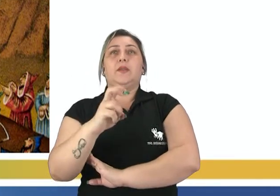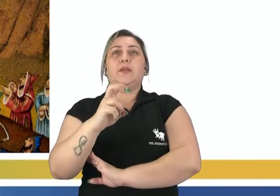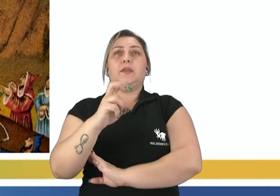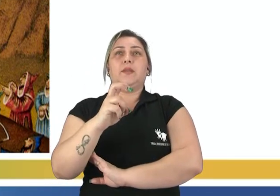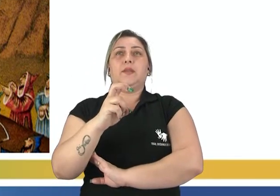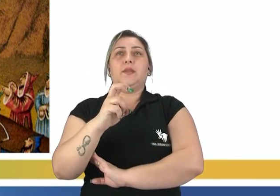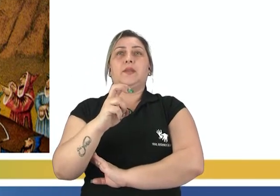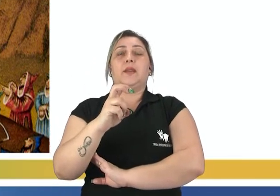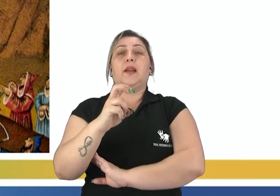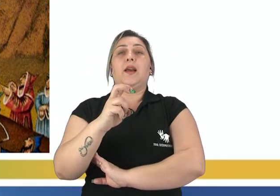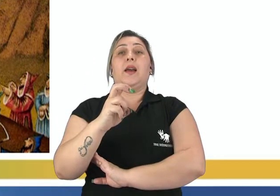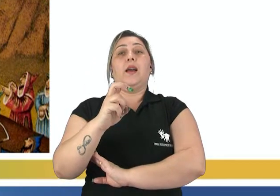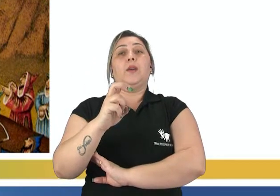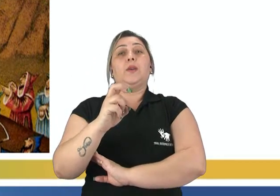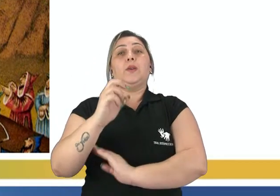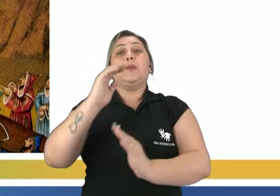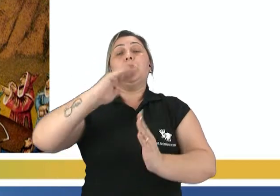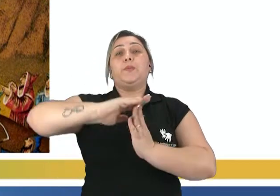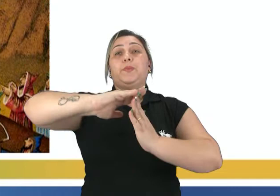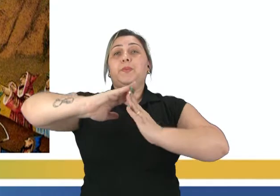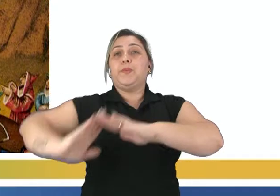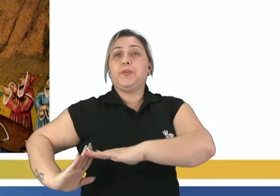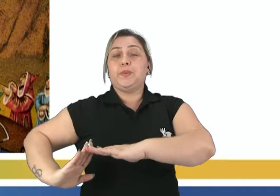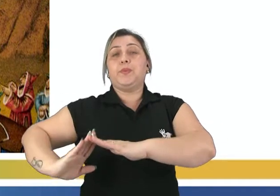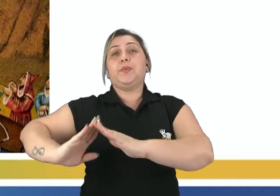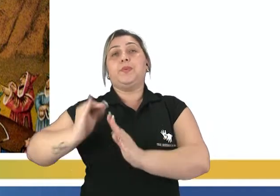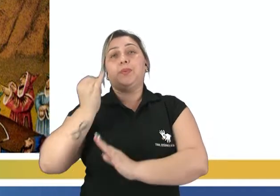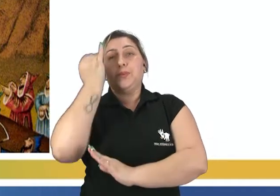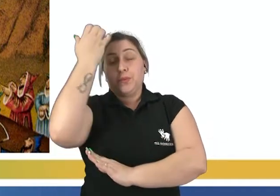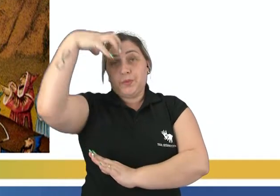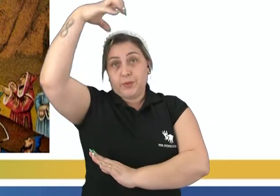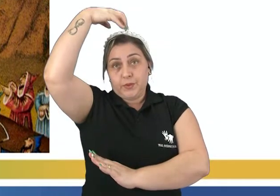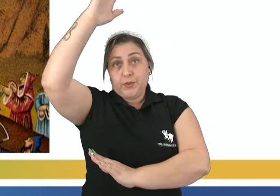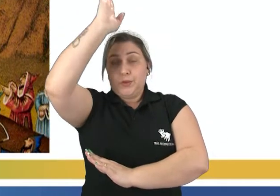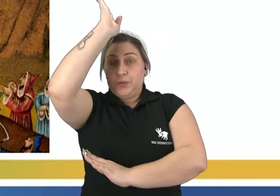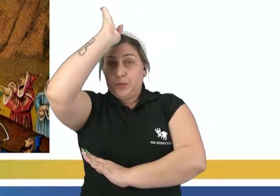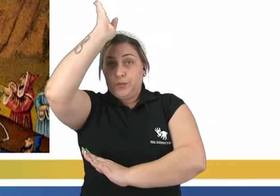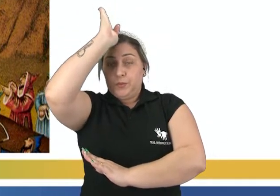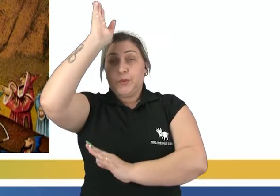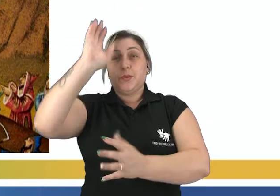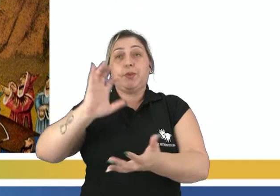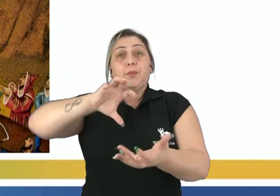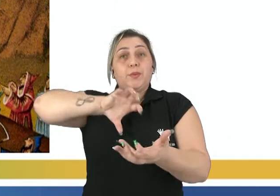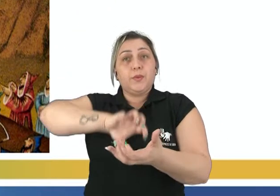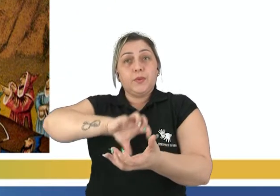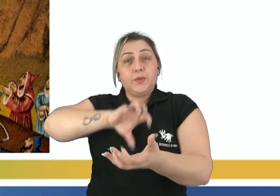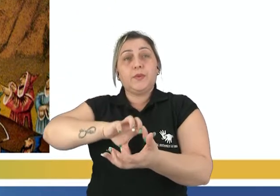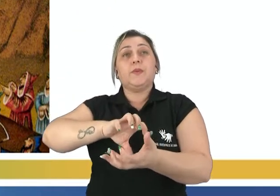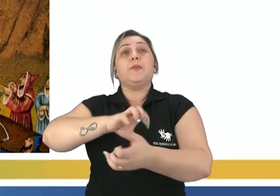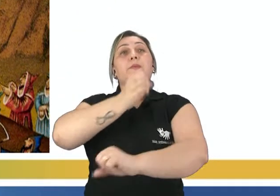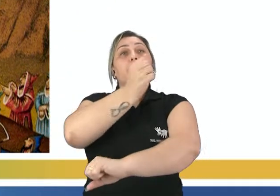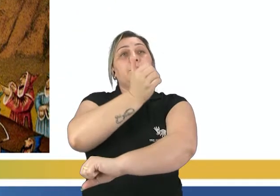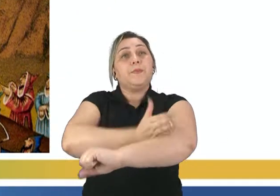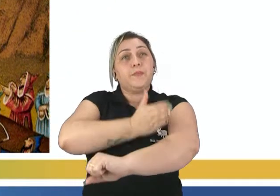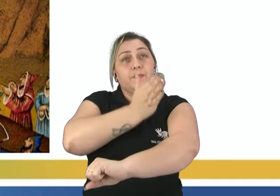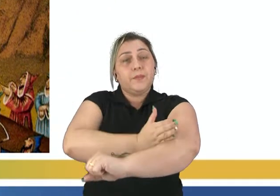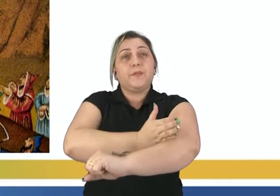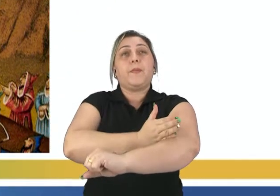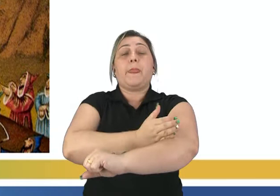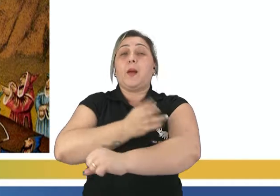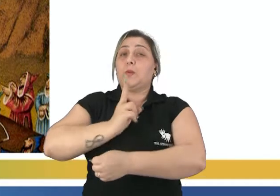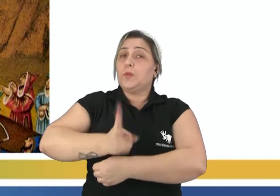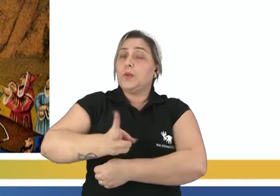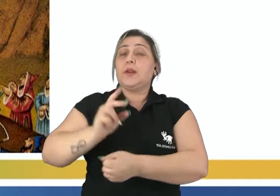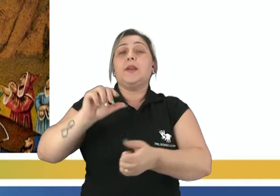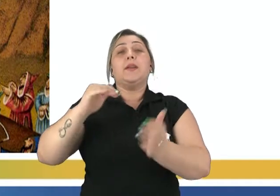os séculos IV e V. Seu marco inicial é a desestruturação do Império Romano do Ocidente. A Idade